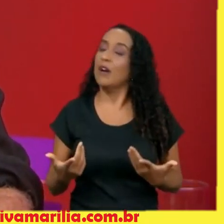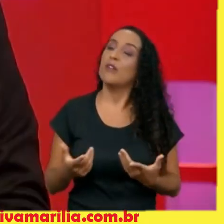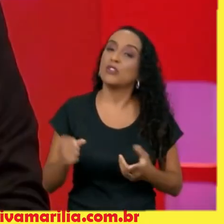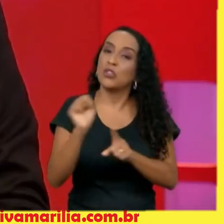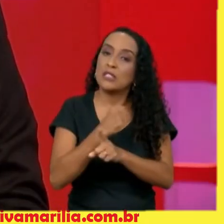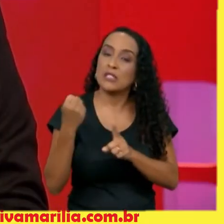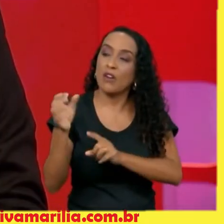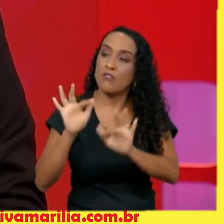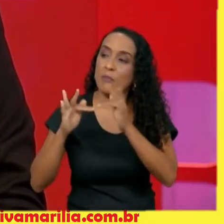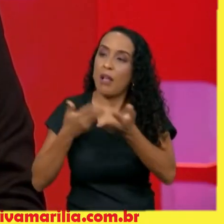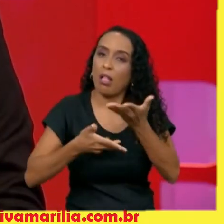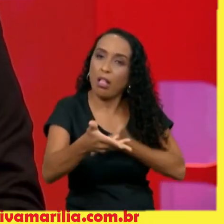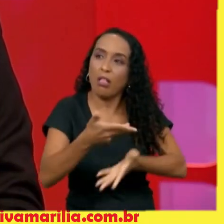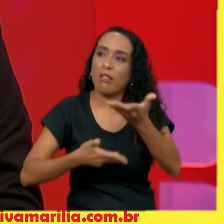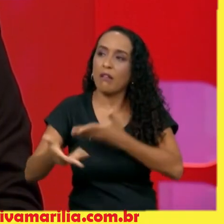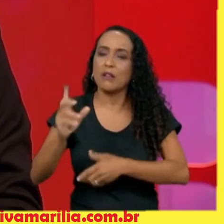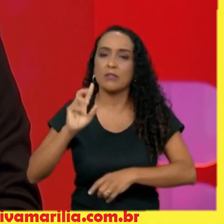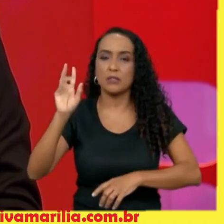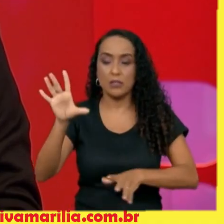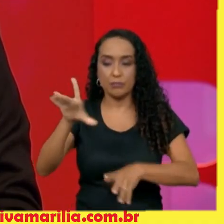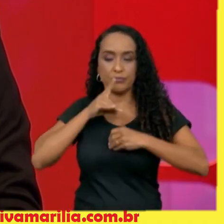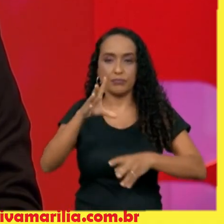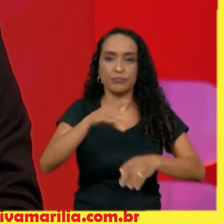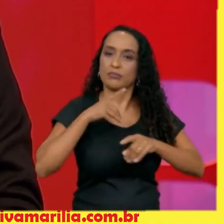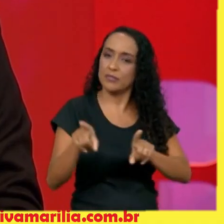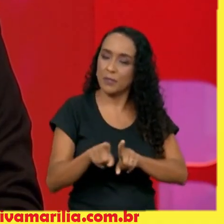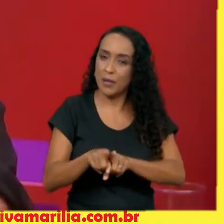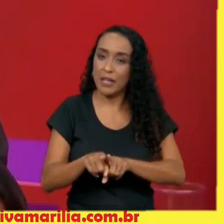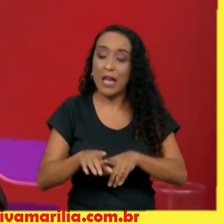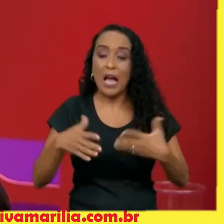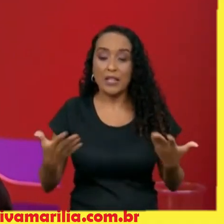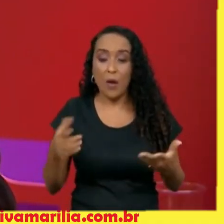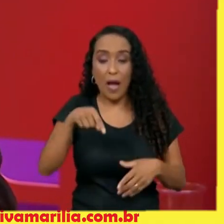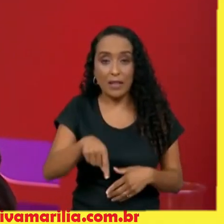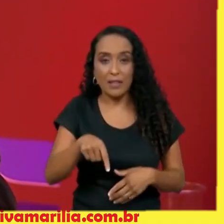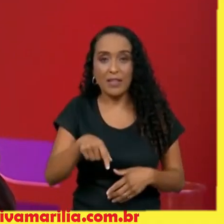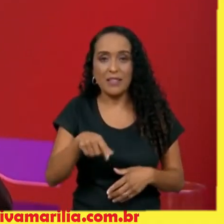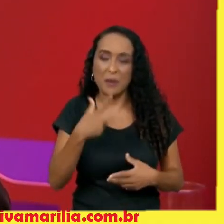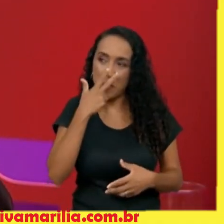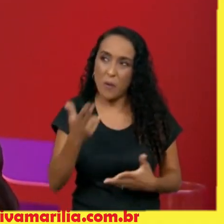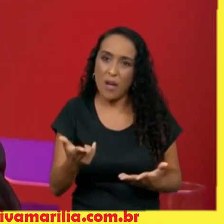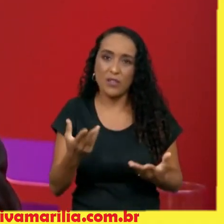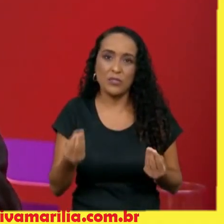e a mãe que entram na gente, etc, etc. Né? Aqui entre nós, quer dizer, entende? Eu acho assim, se